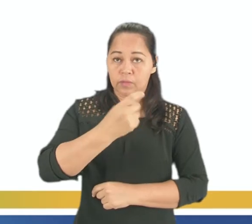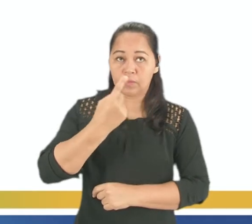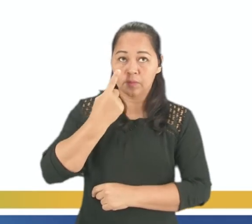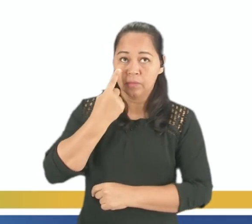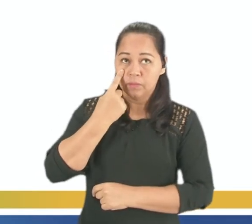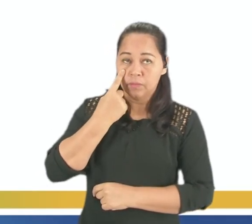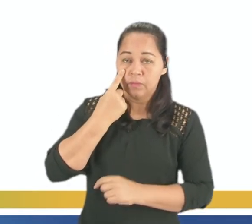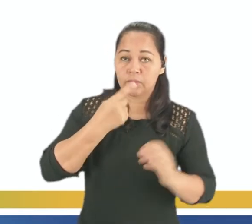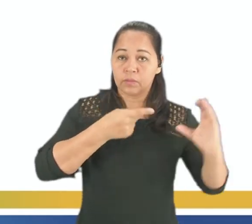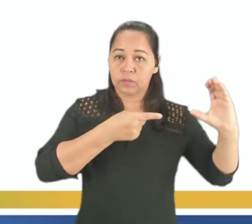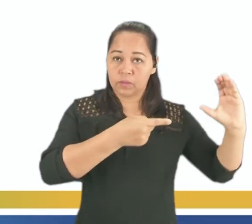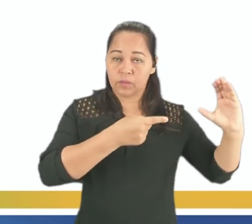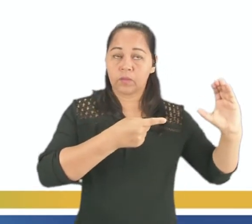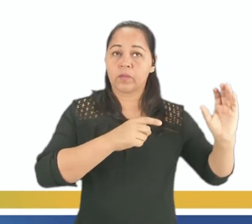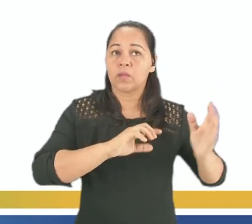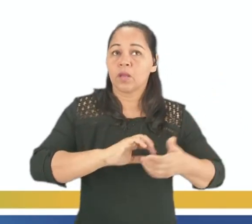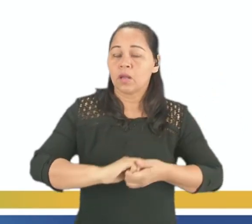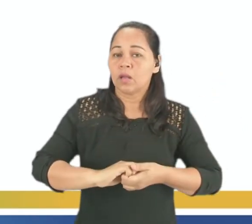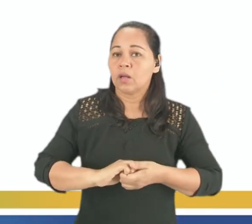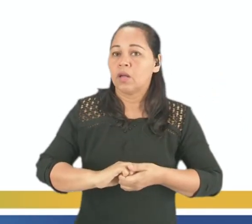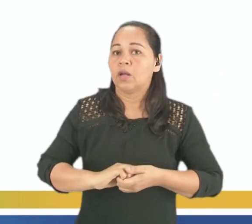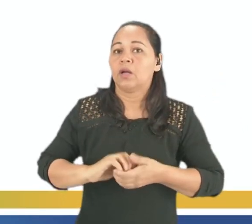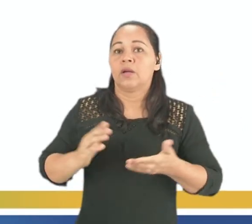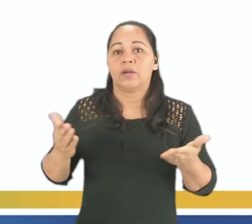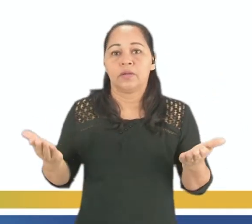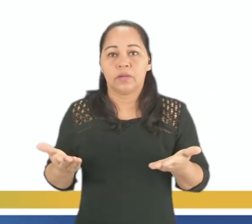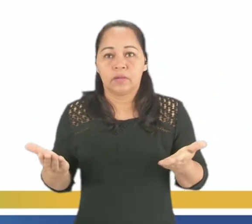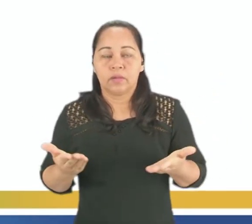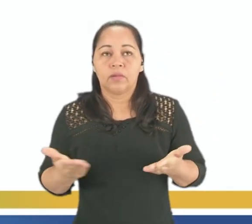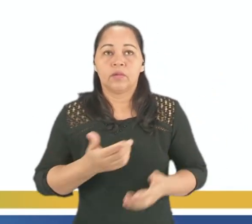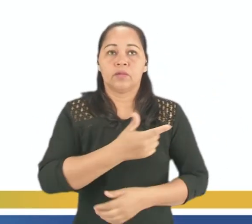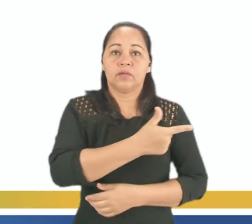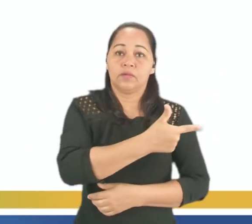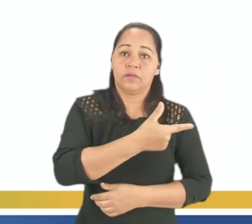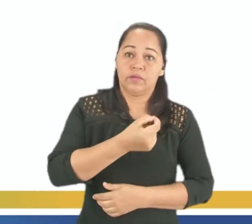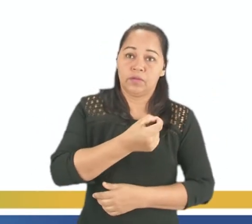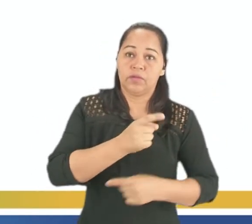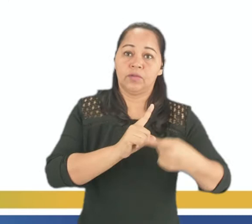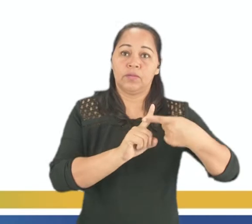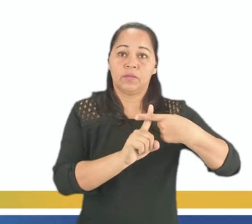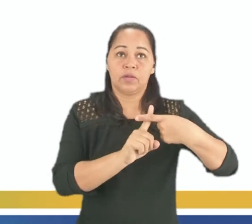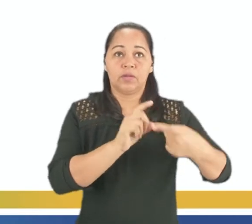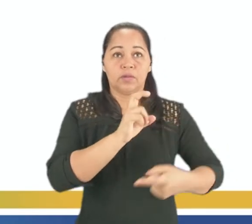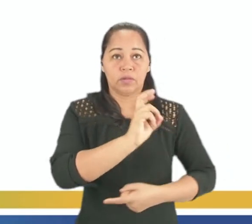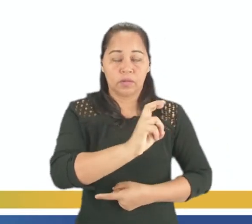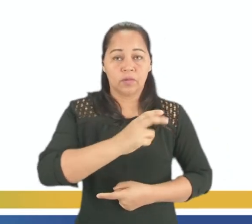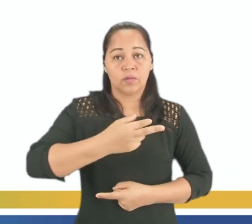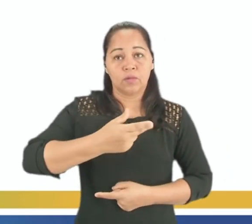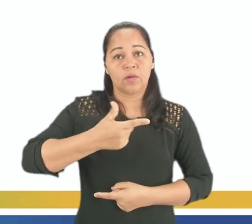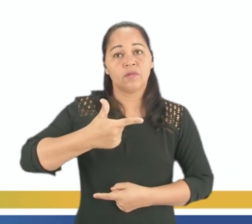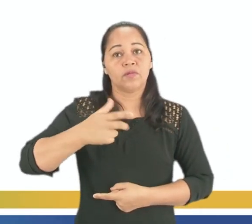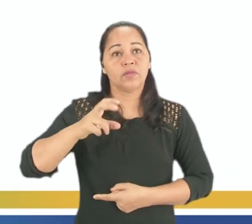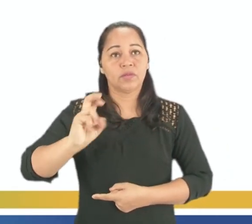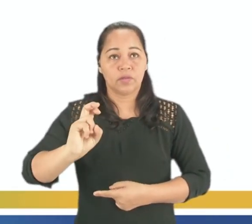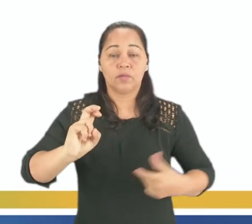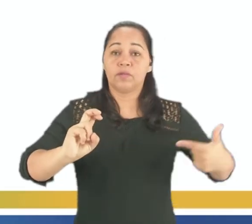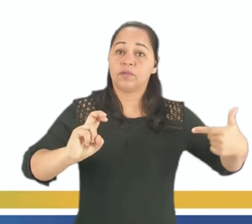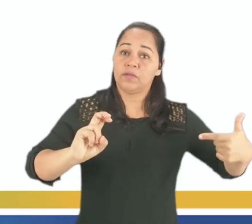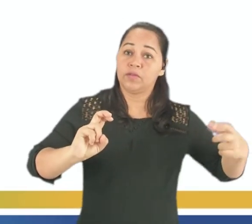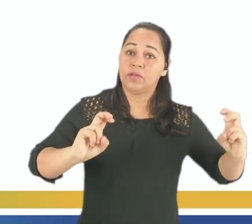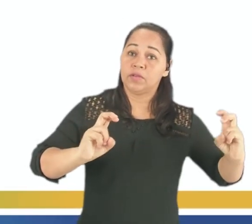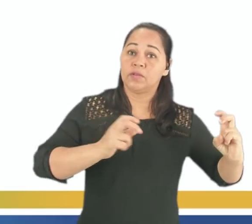que, testando na primeira equação, temos 20 mais 5 igual a 25, que é igual a